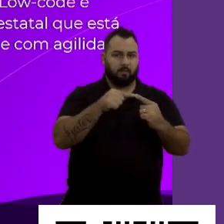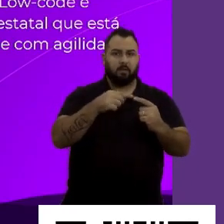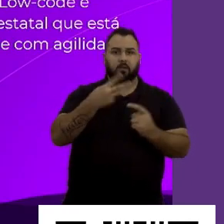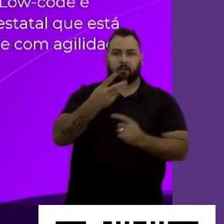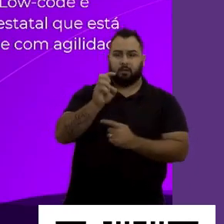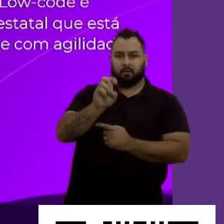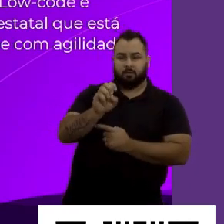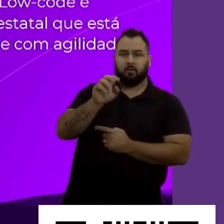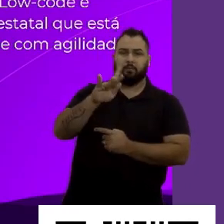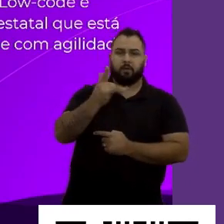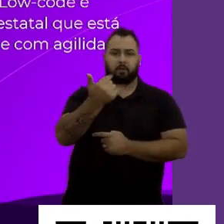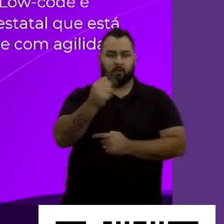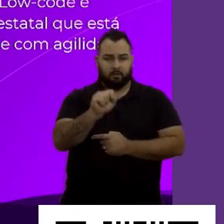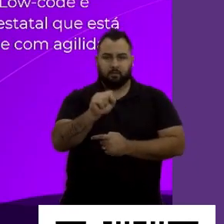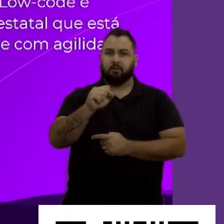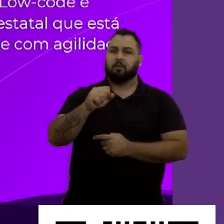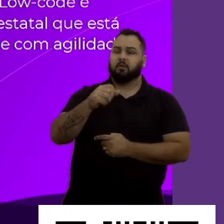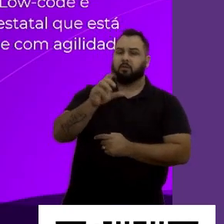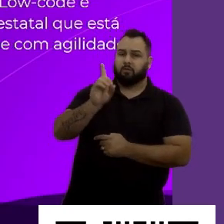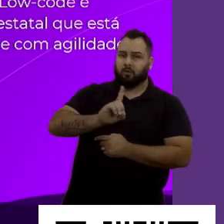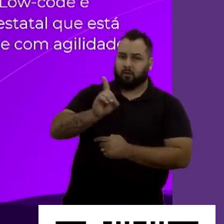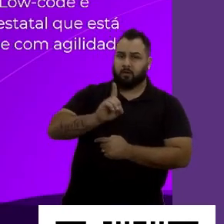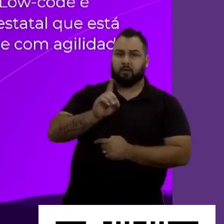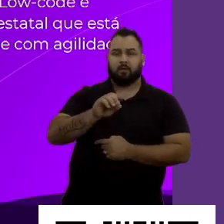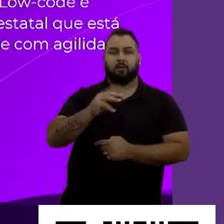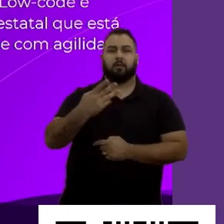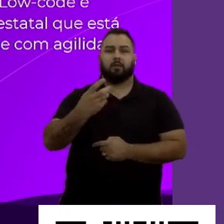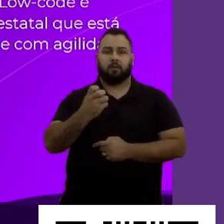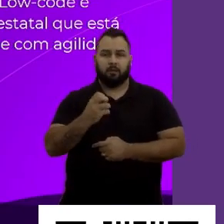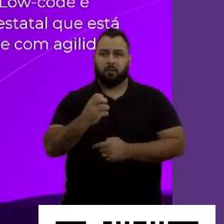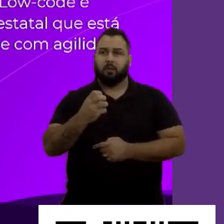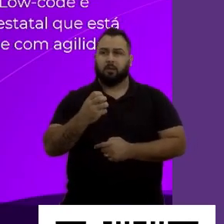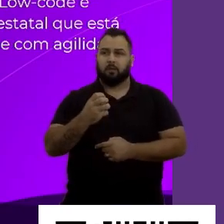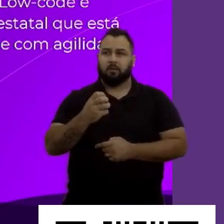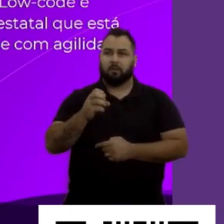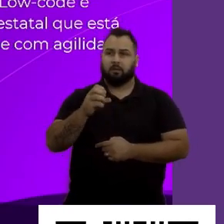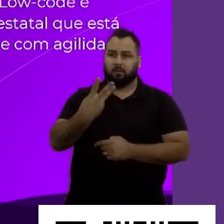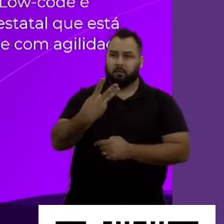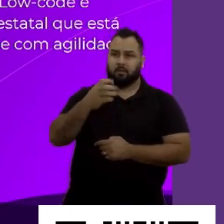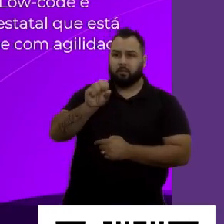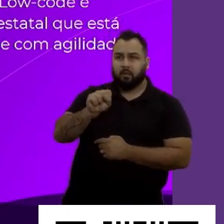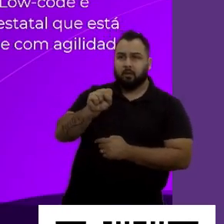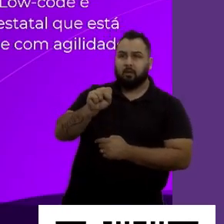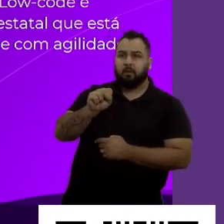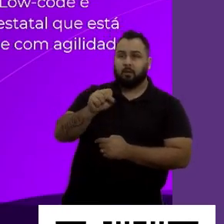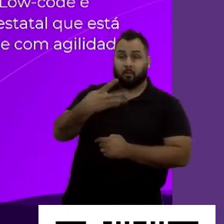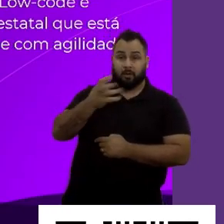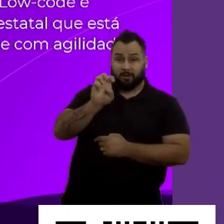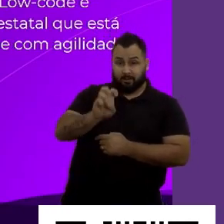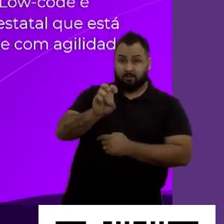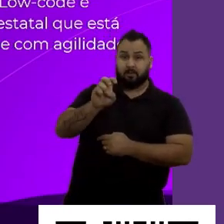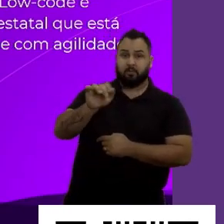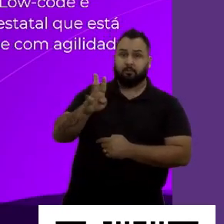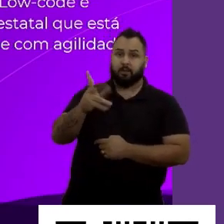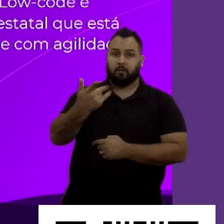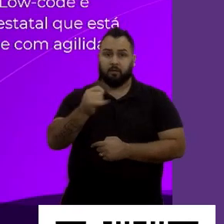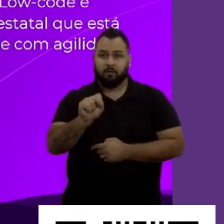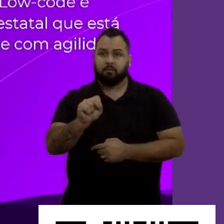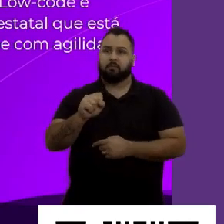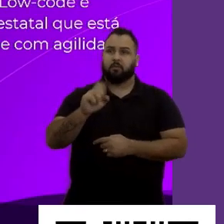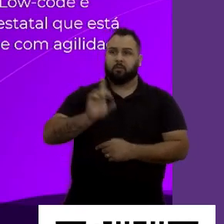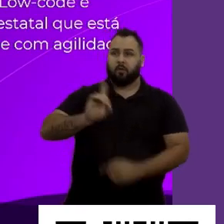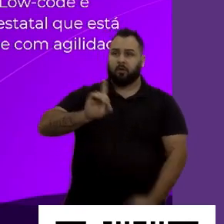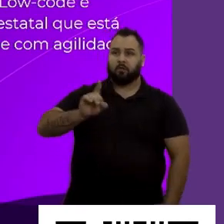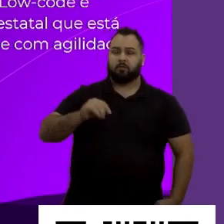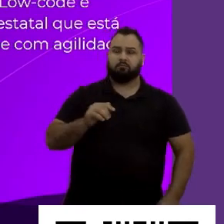de Dólares e 45 Bilhões de Dólares a gente entende isso eu vou traduzir um pouquinho mais para perto por exemplo quando